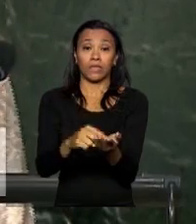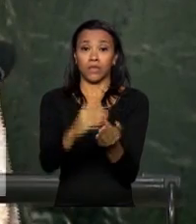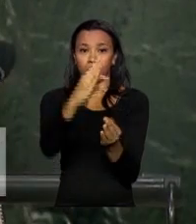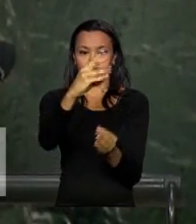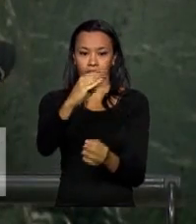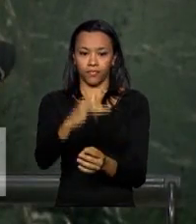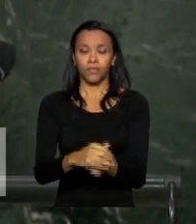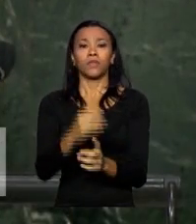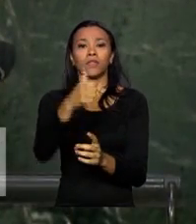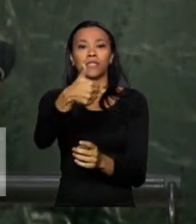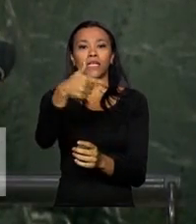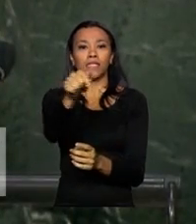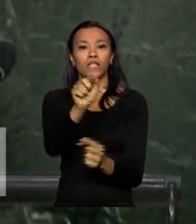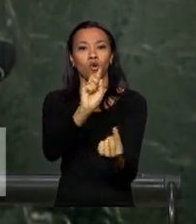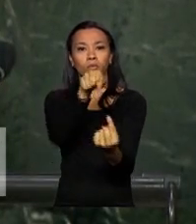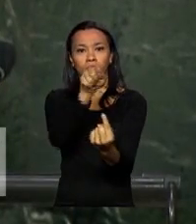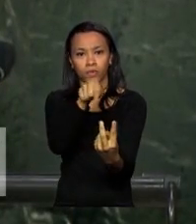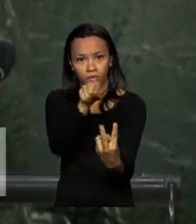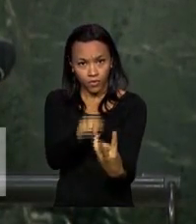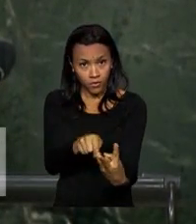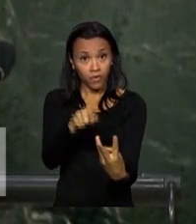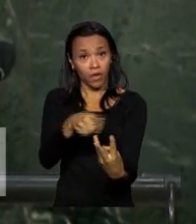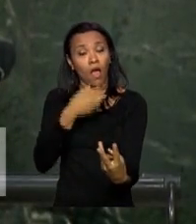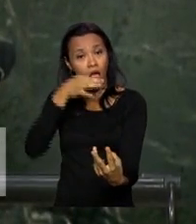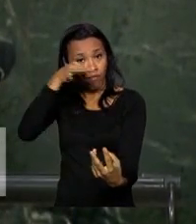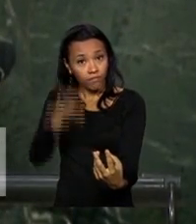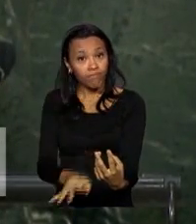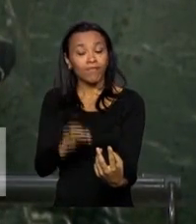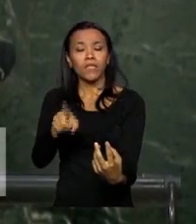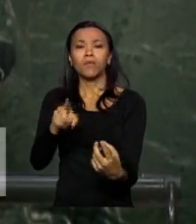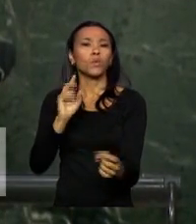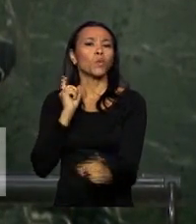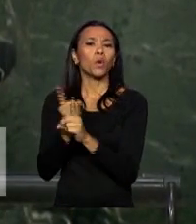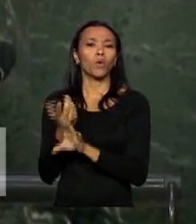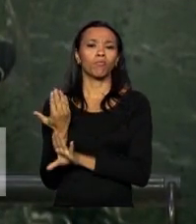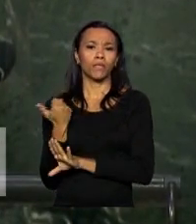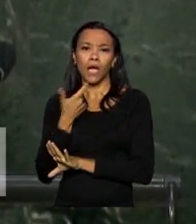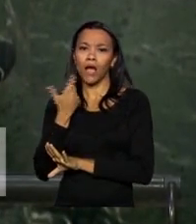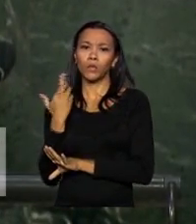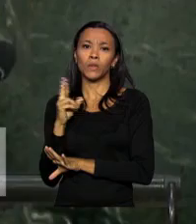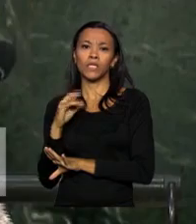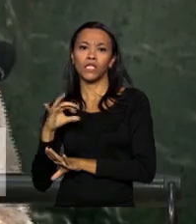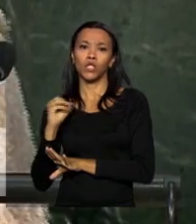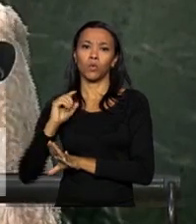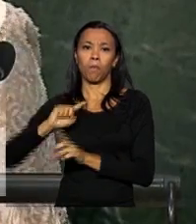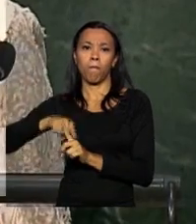Desenvolvimento Sustentável reafirmam o preceito da Rio Mais 20,